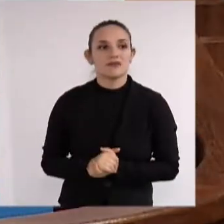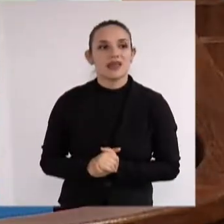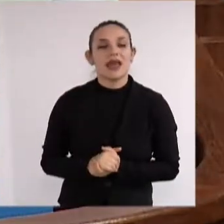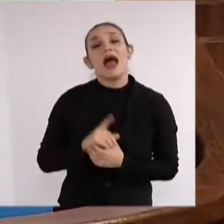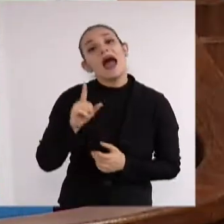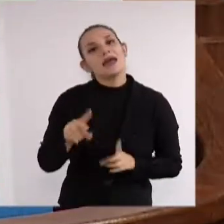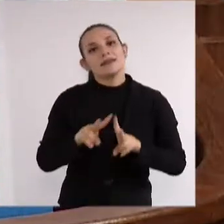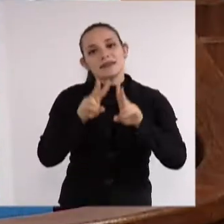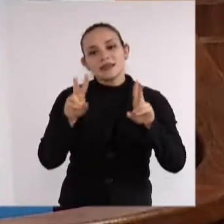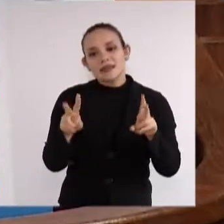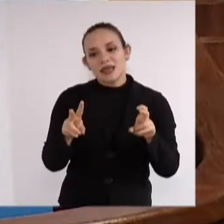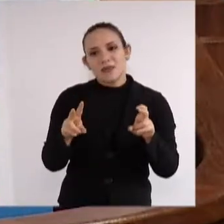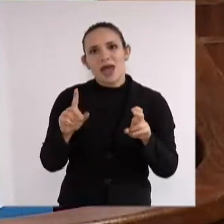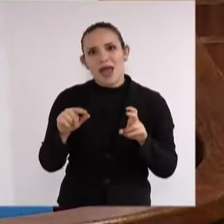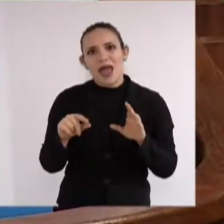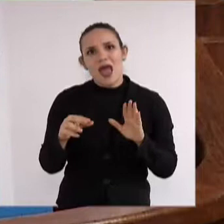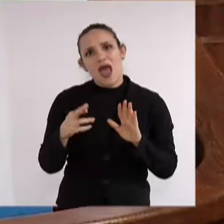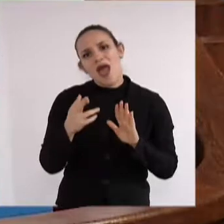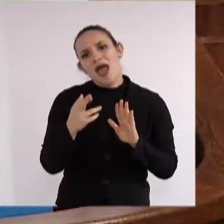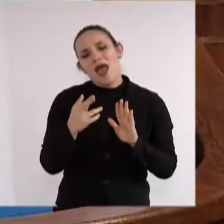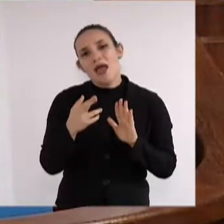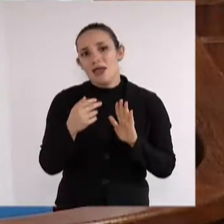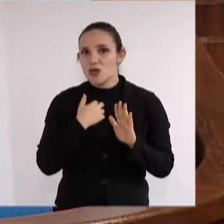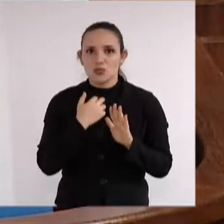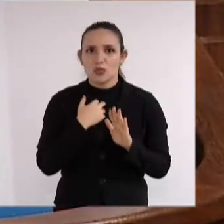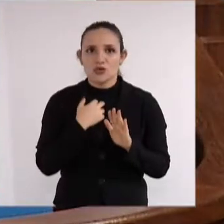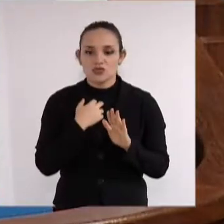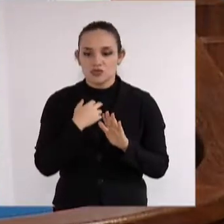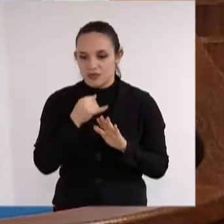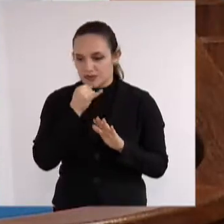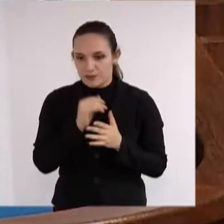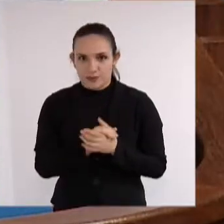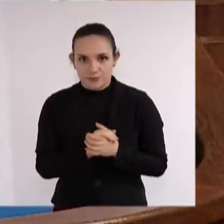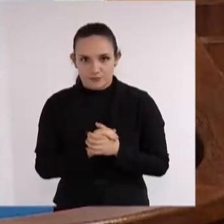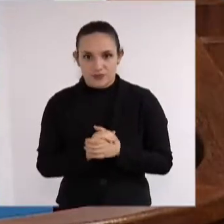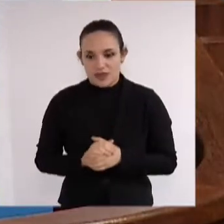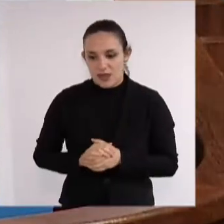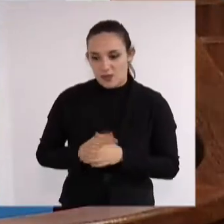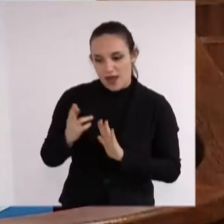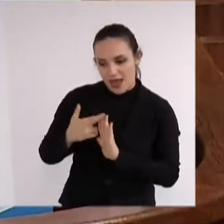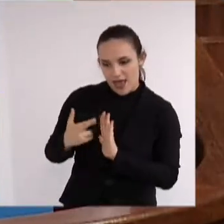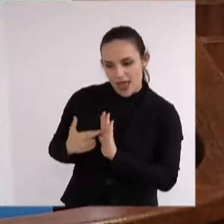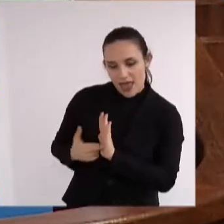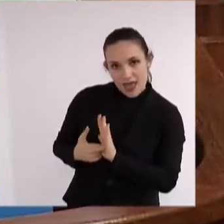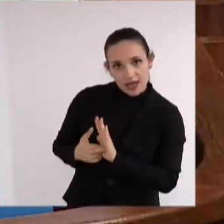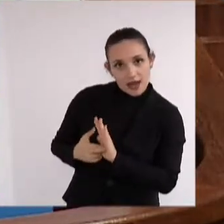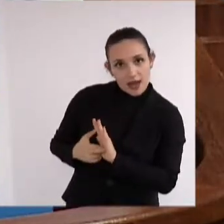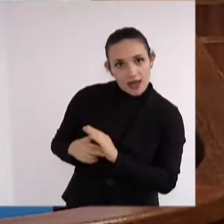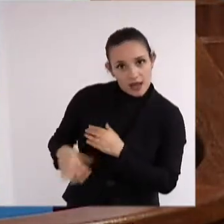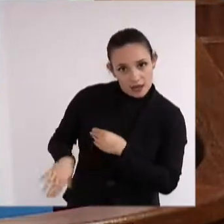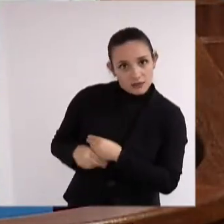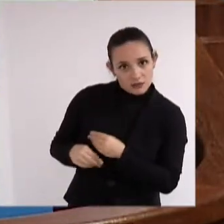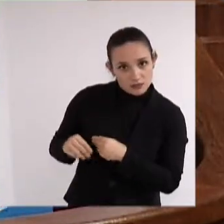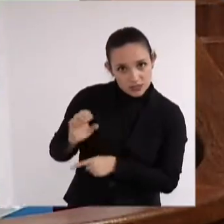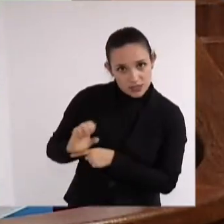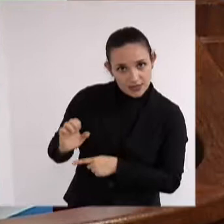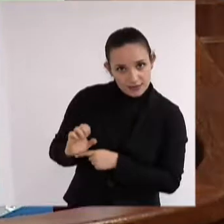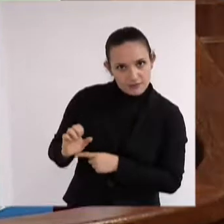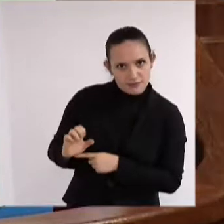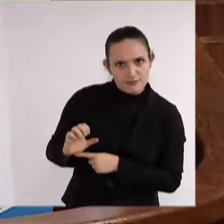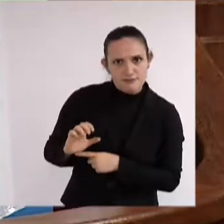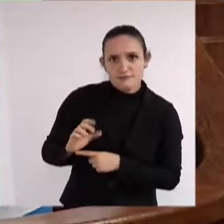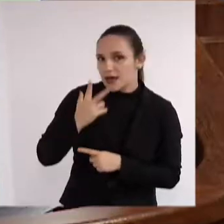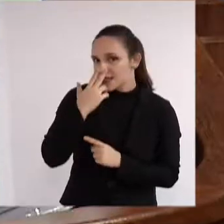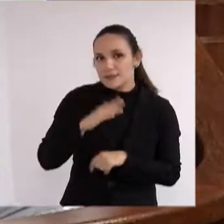norma subsidiária. Eu não posso criar uma regra para o Mato Grosso do Sul diferente do resto do Brasil. E aí eu estou